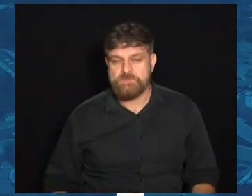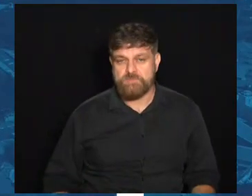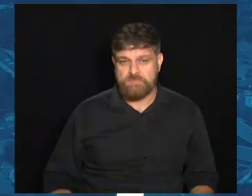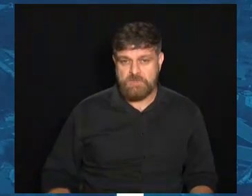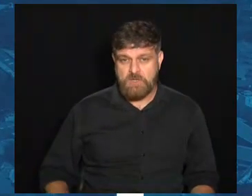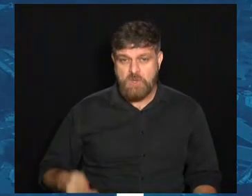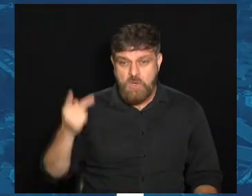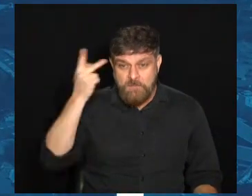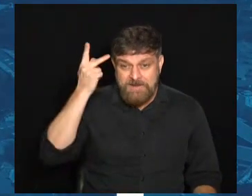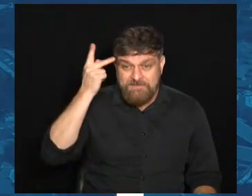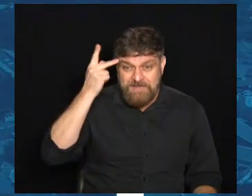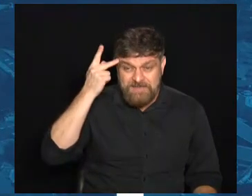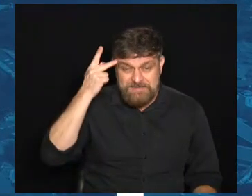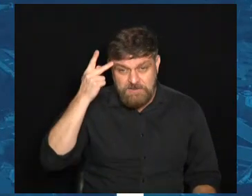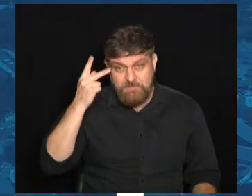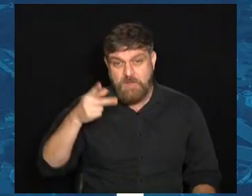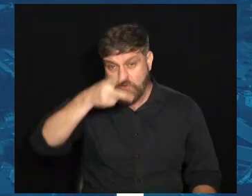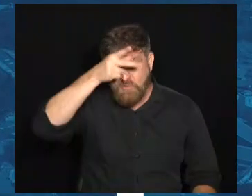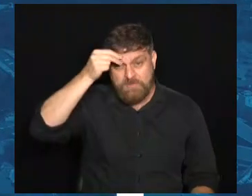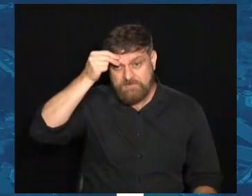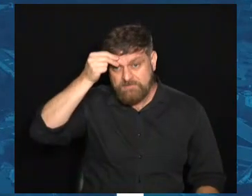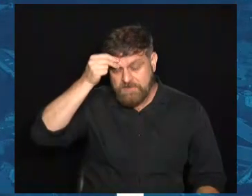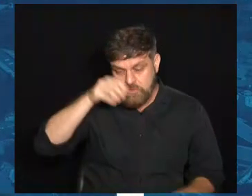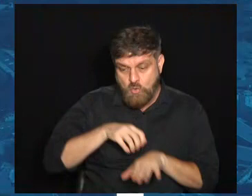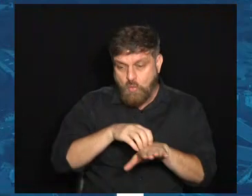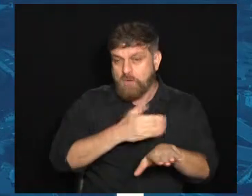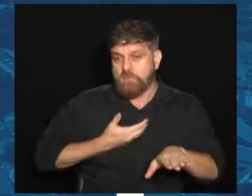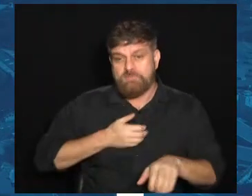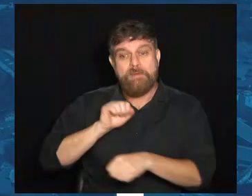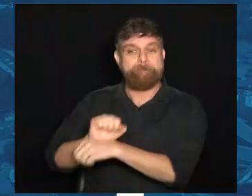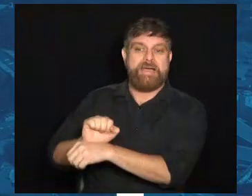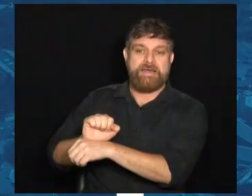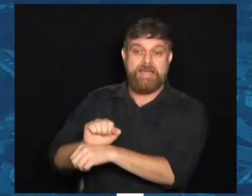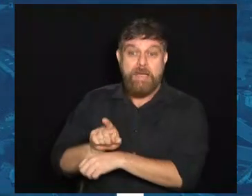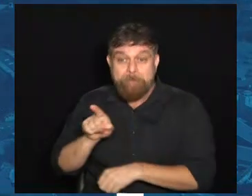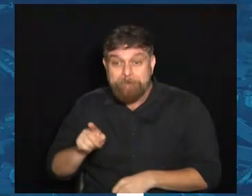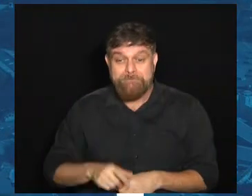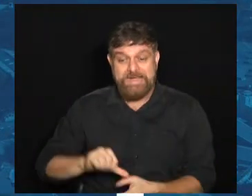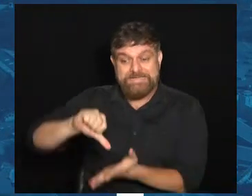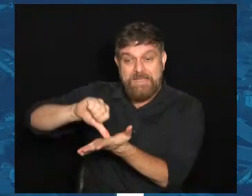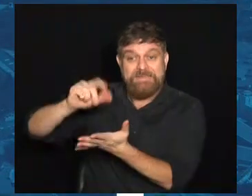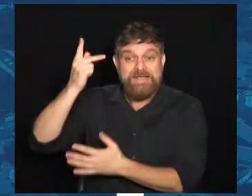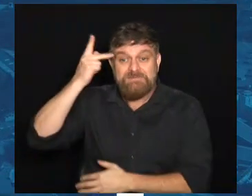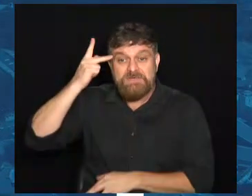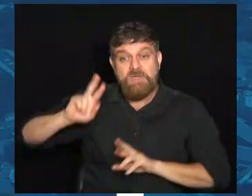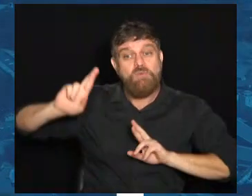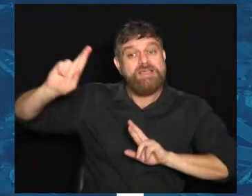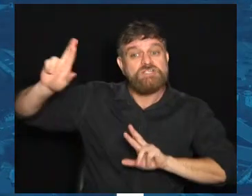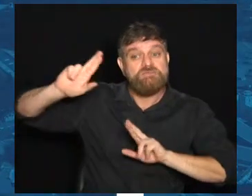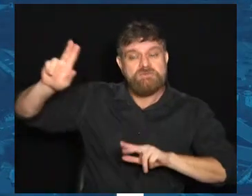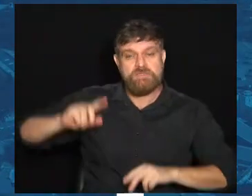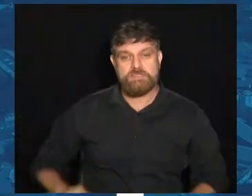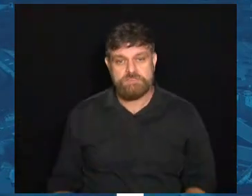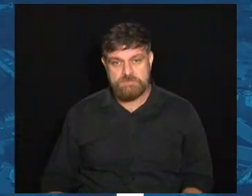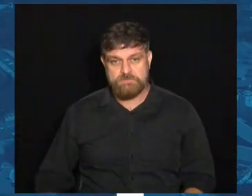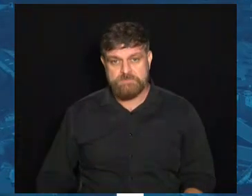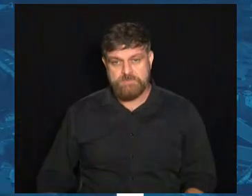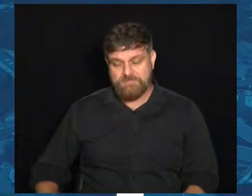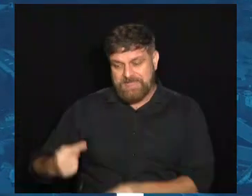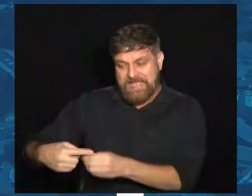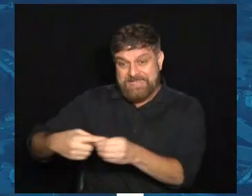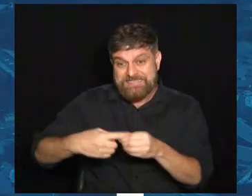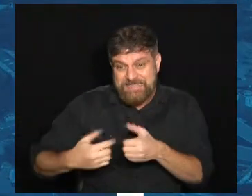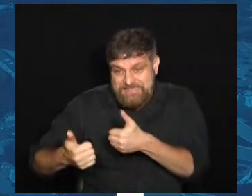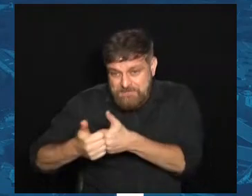vai parar o transporte coletivo em São Paulo. Mas a situação de São Paulo é diferente da gente. E o ABC